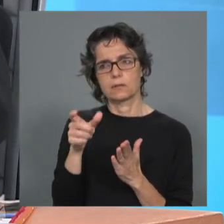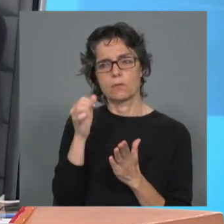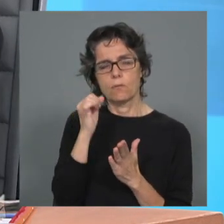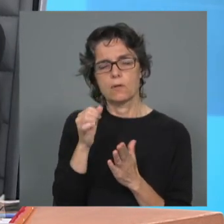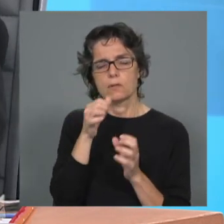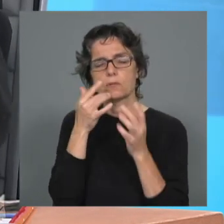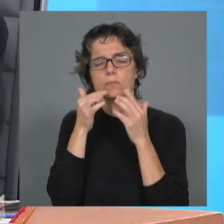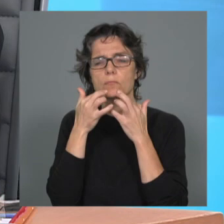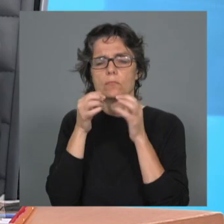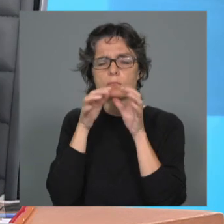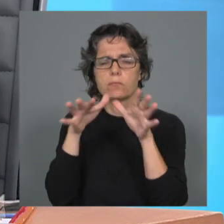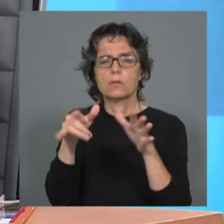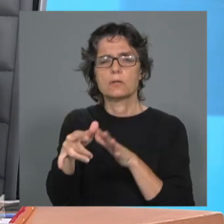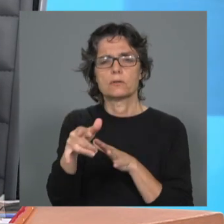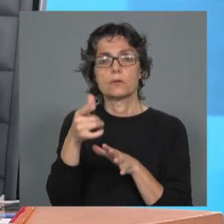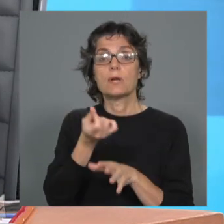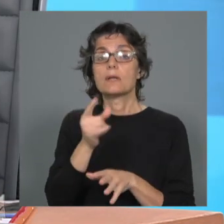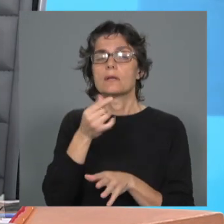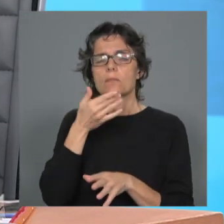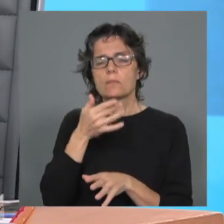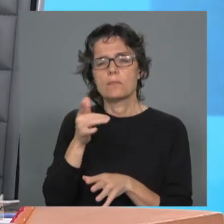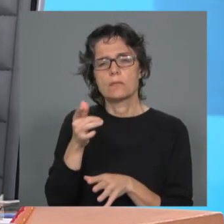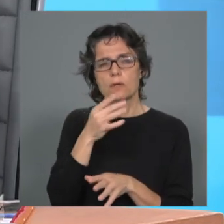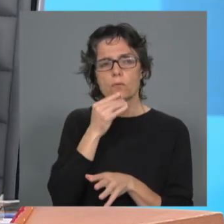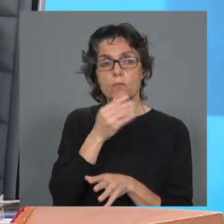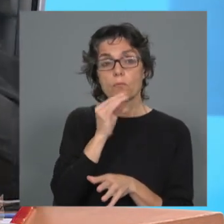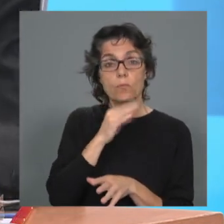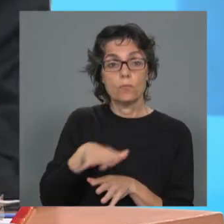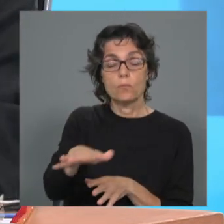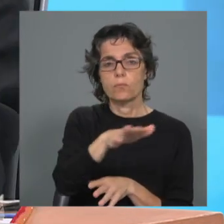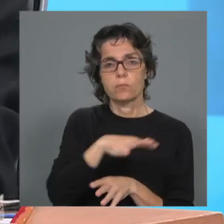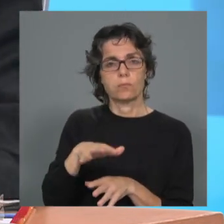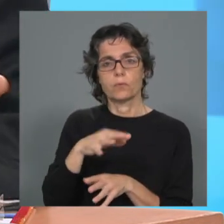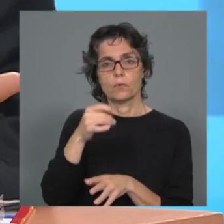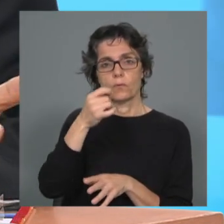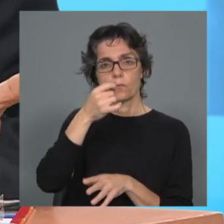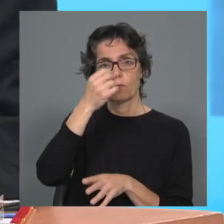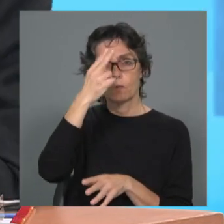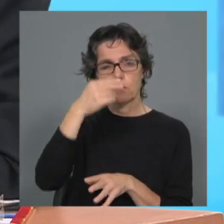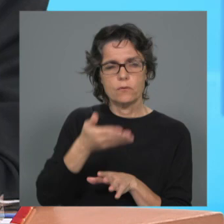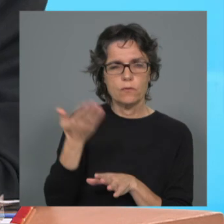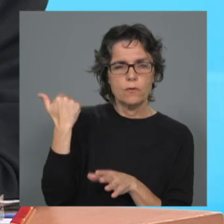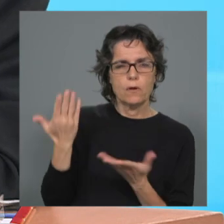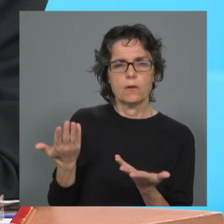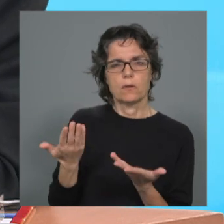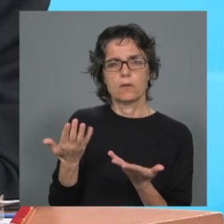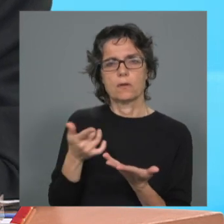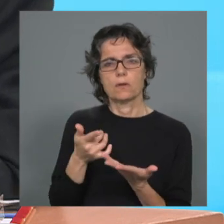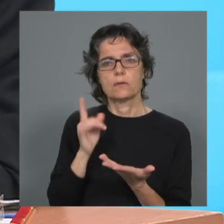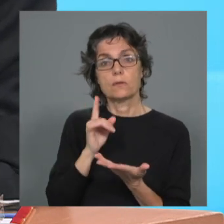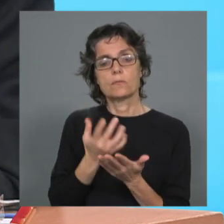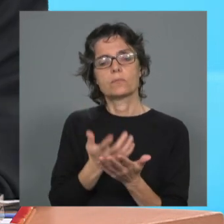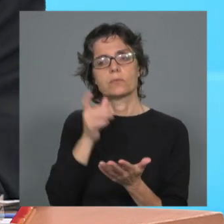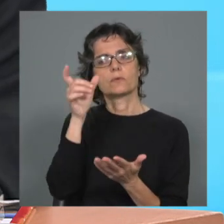diria, de carinho, de proximidade. É da experiência também do povo, da experiência do povo, da experiência histórica, da experiência vivencial. É